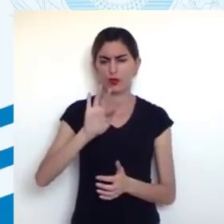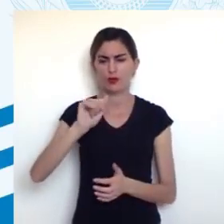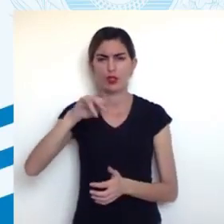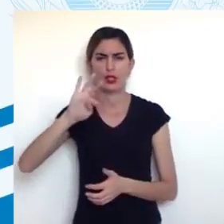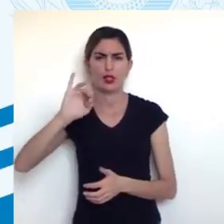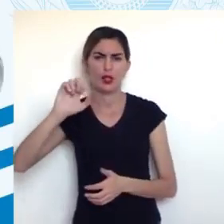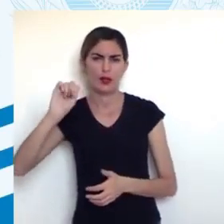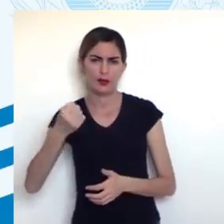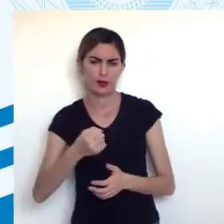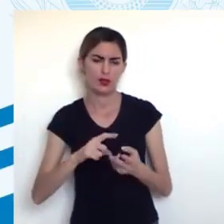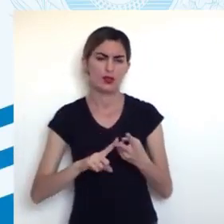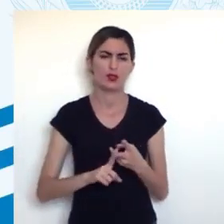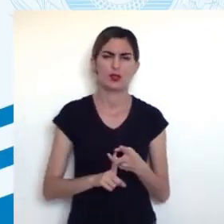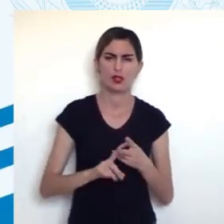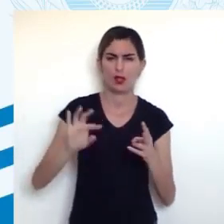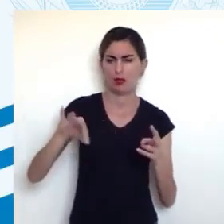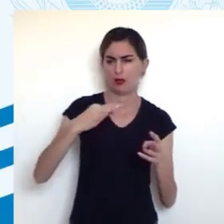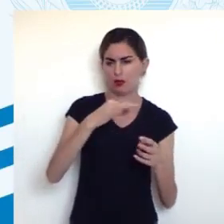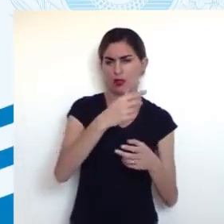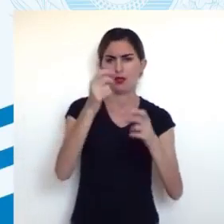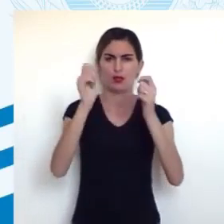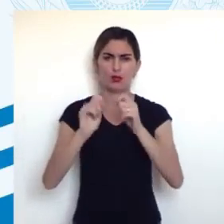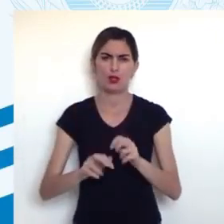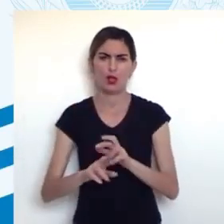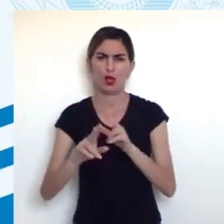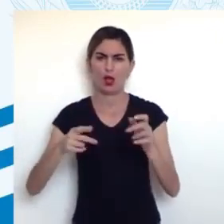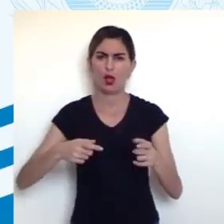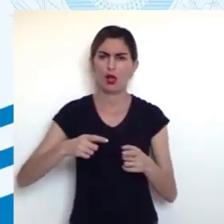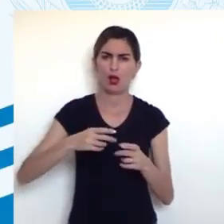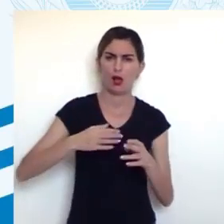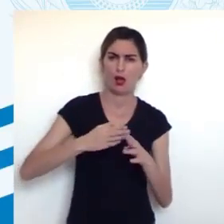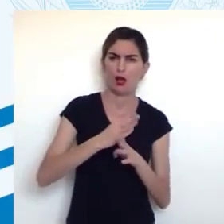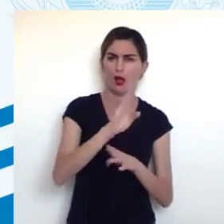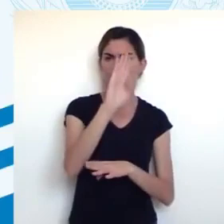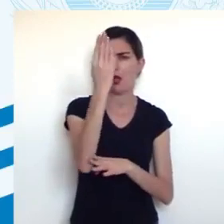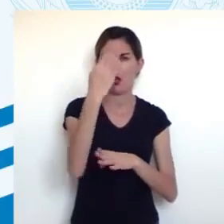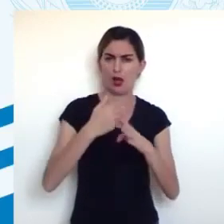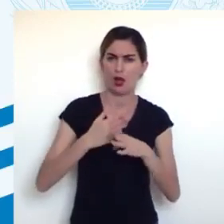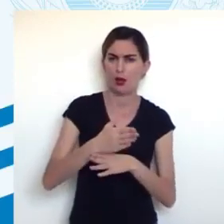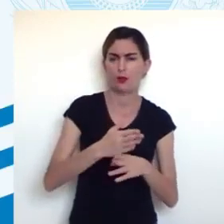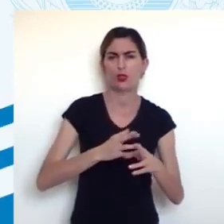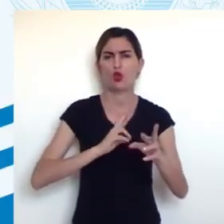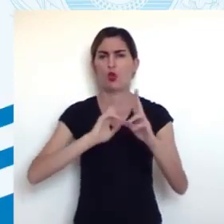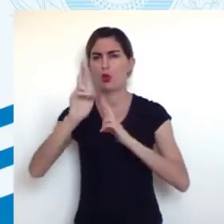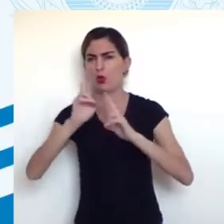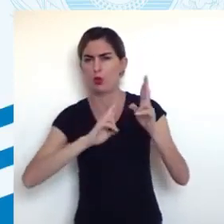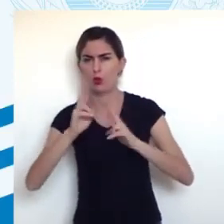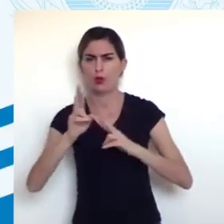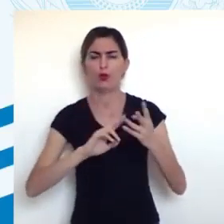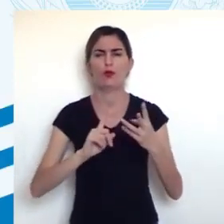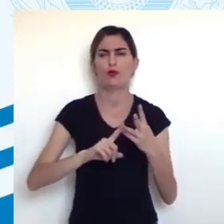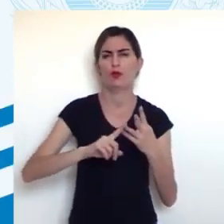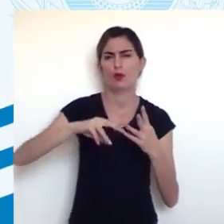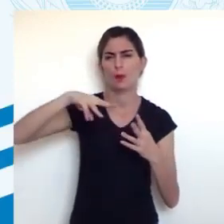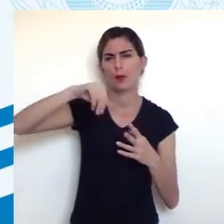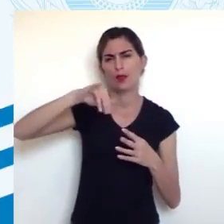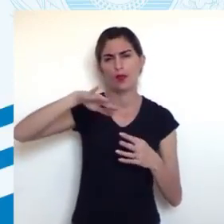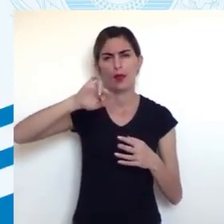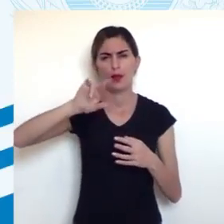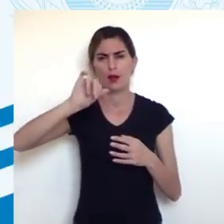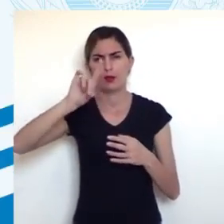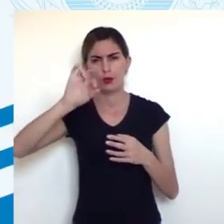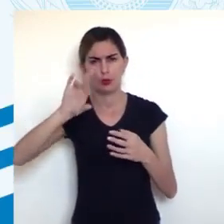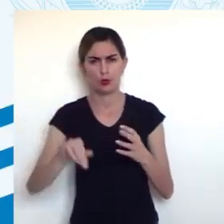alfaiates, os tecelões, os carpinteiros, os ferroviários, os mineradores